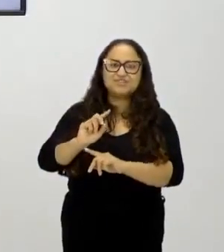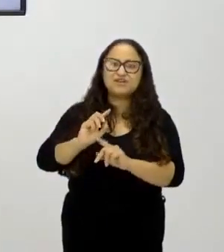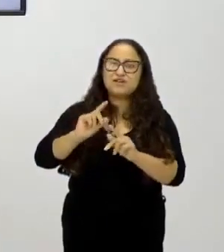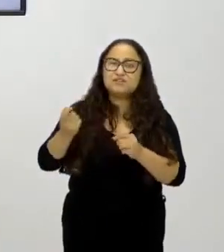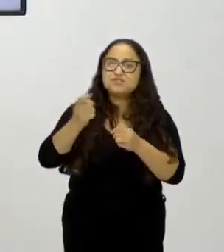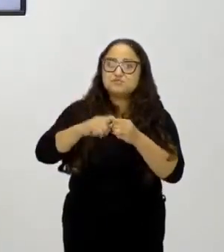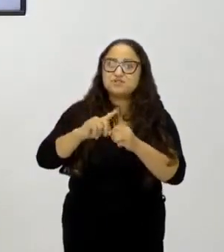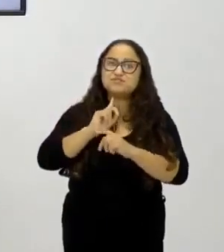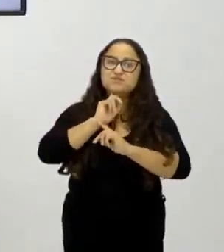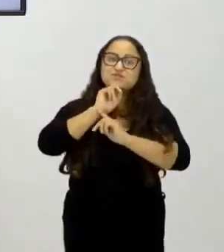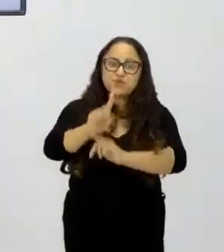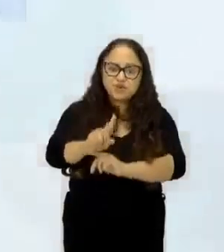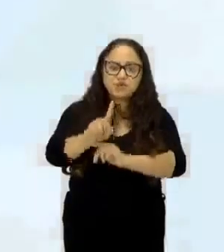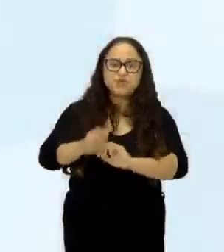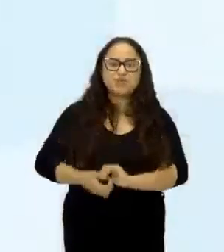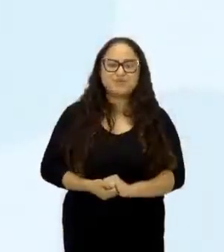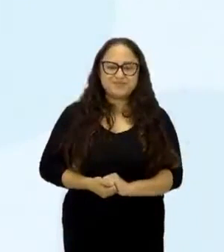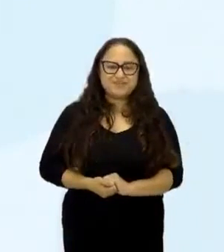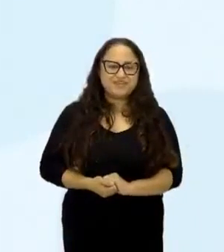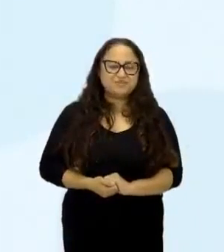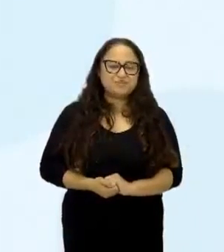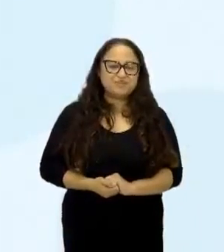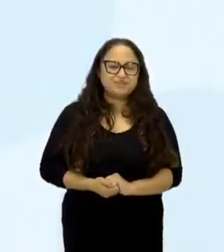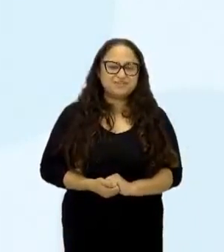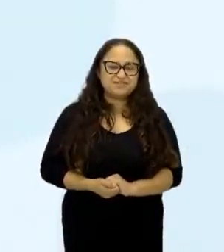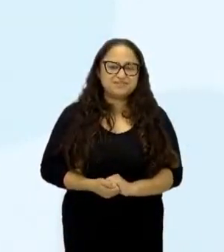be back soon. Voltamos daqui a pouquinho. Go there!